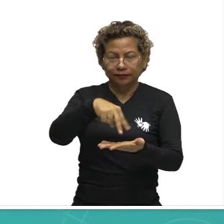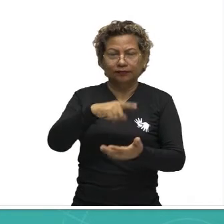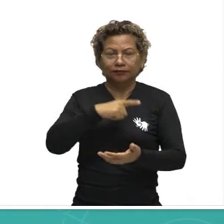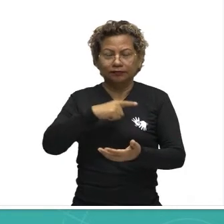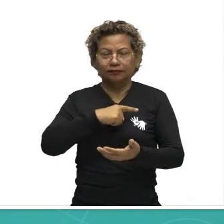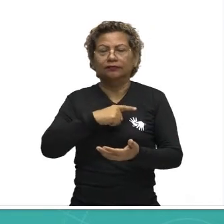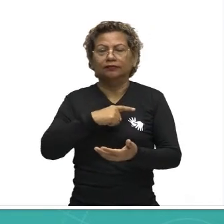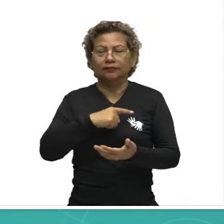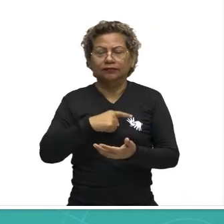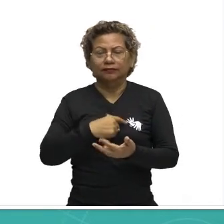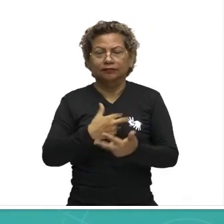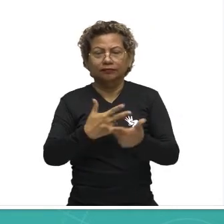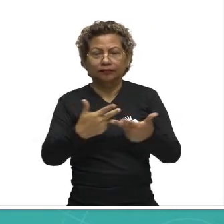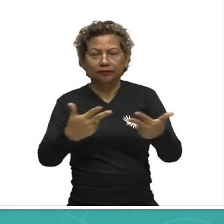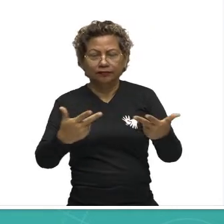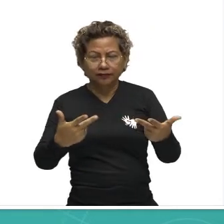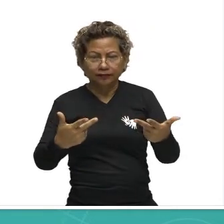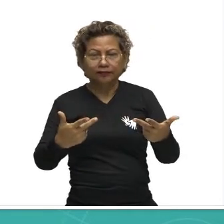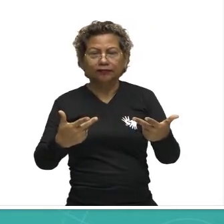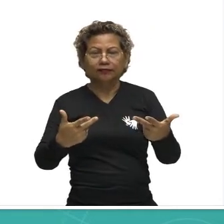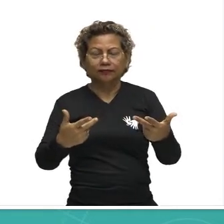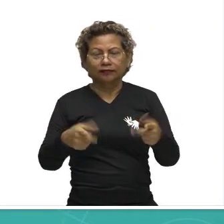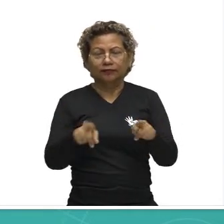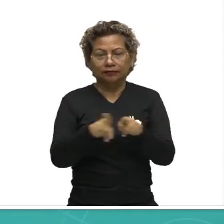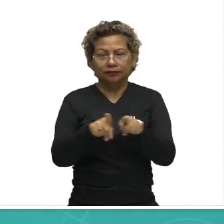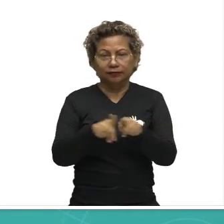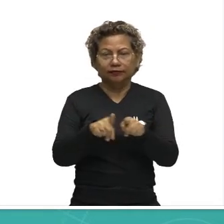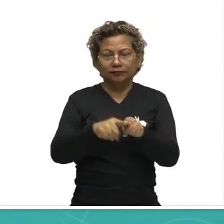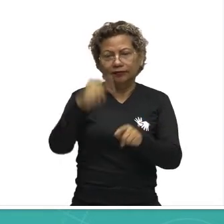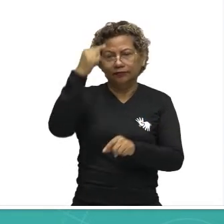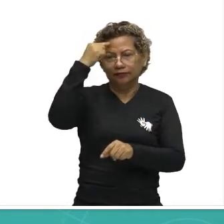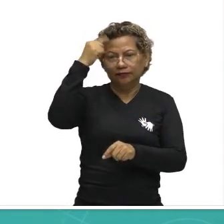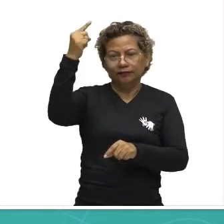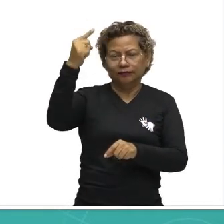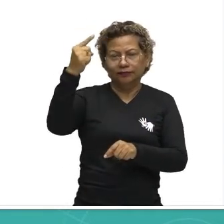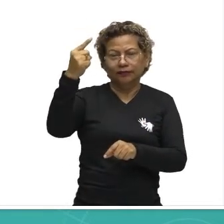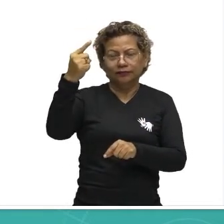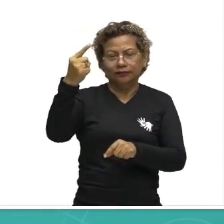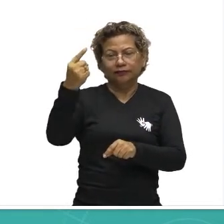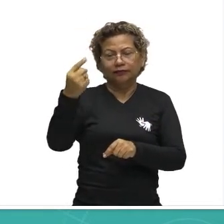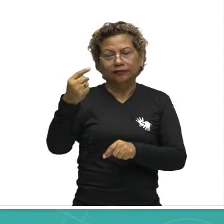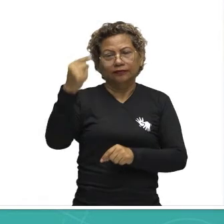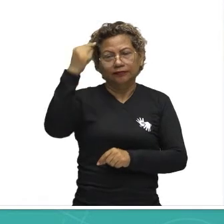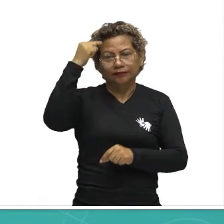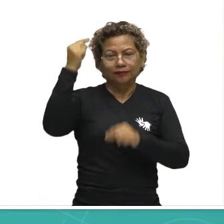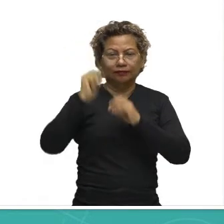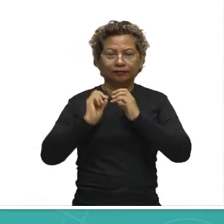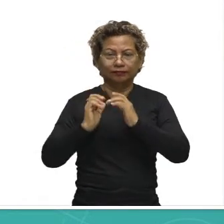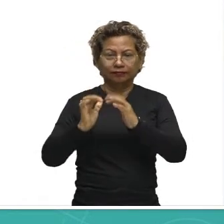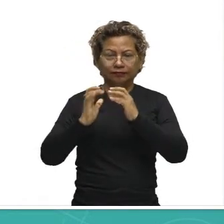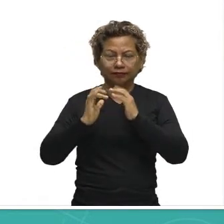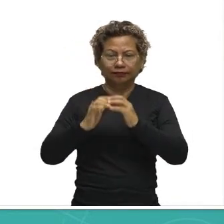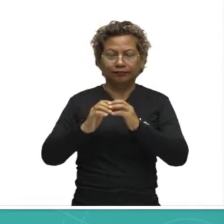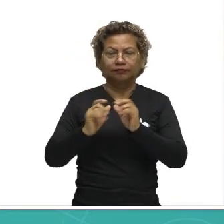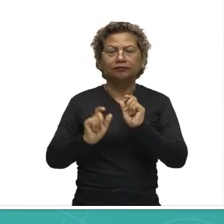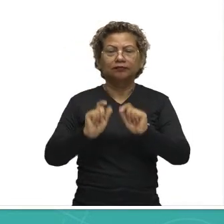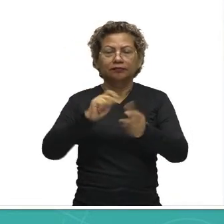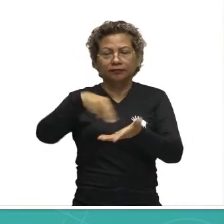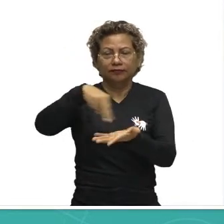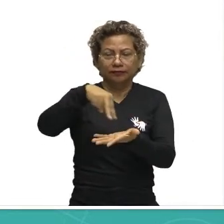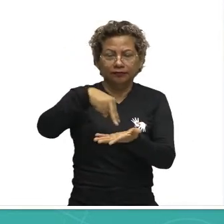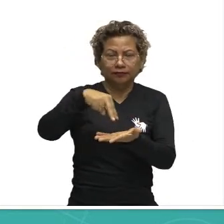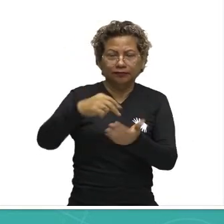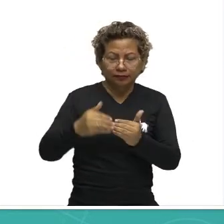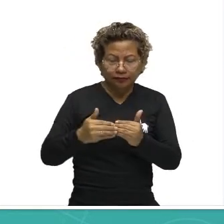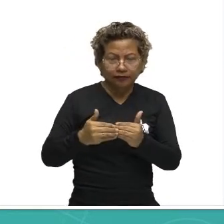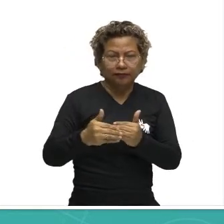criação, preservação e destruição, ideias que estão embutidas no pensamento, no ritual hindu, desde o